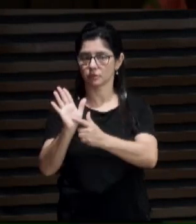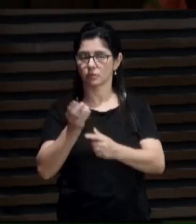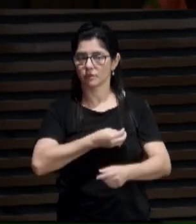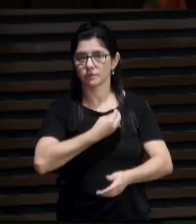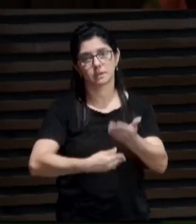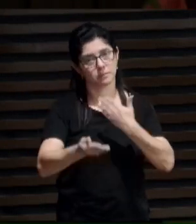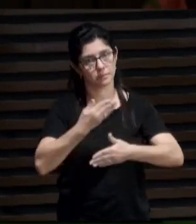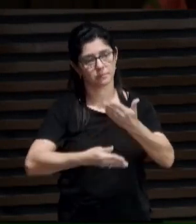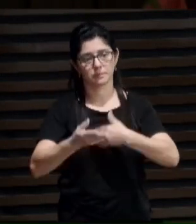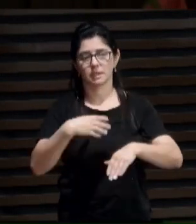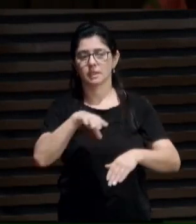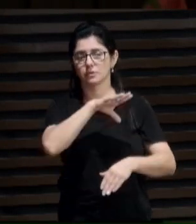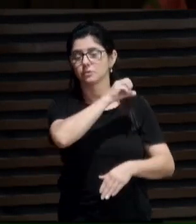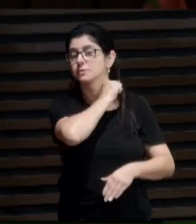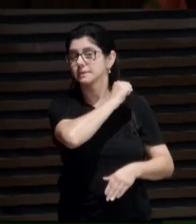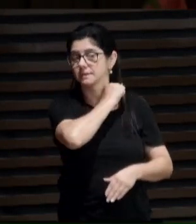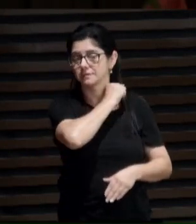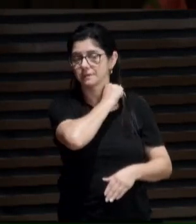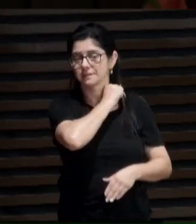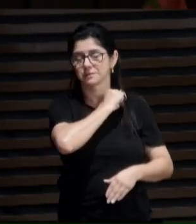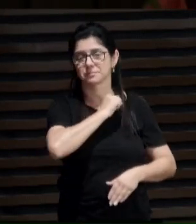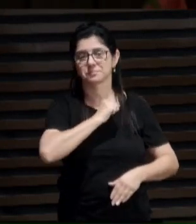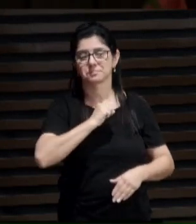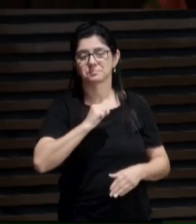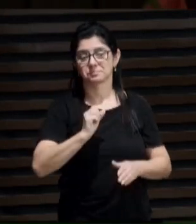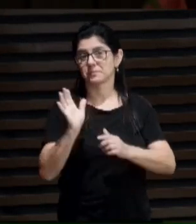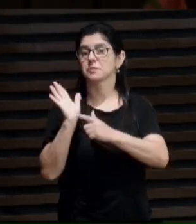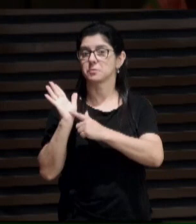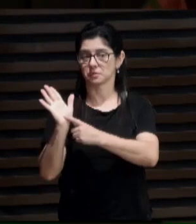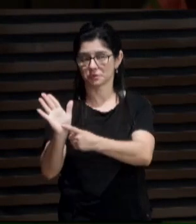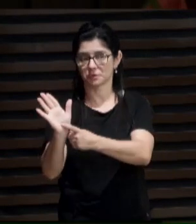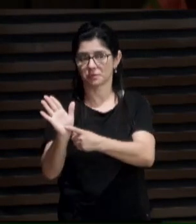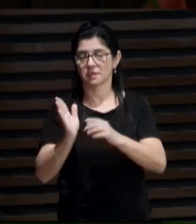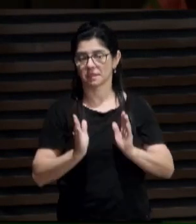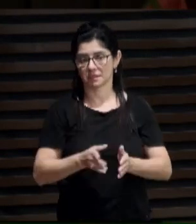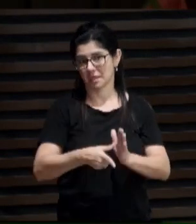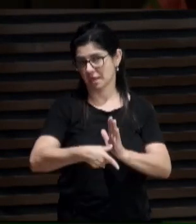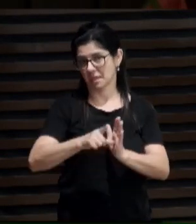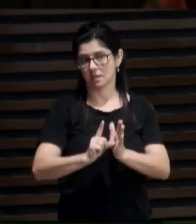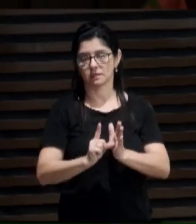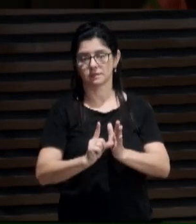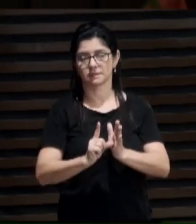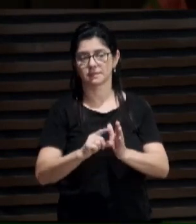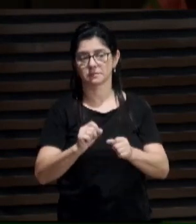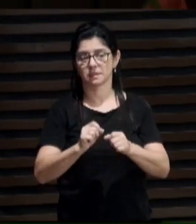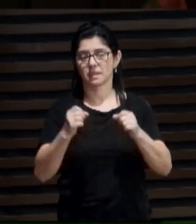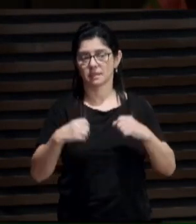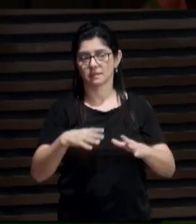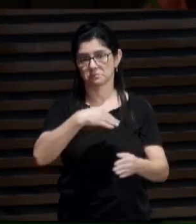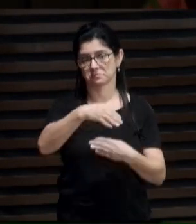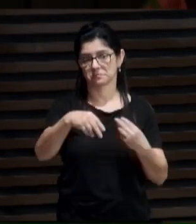sacrifício, uma expressão que já havia sido realizada antes da fundação do mundo, como diz Apocalipse